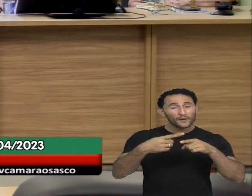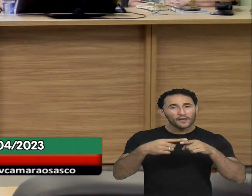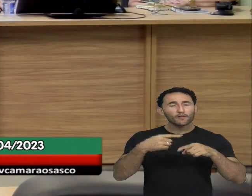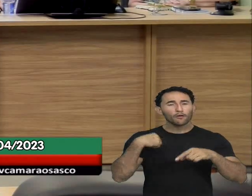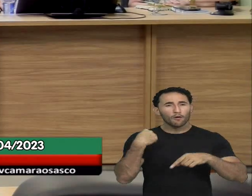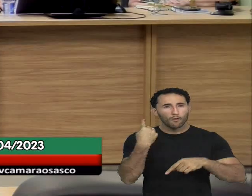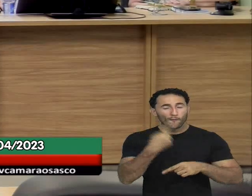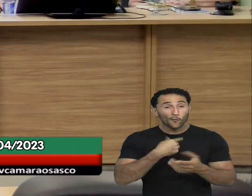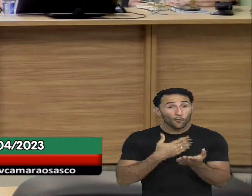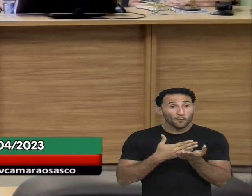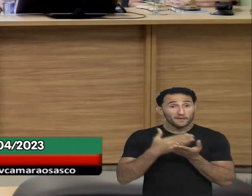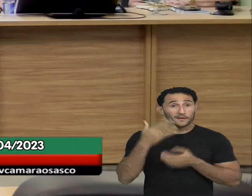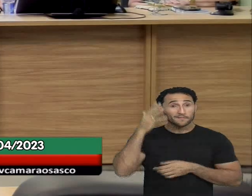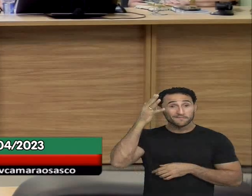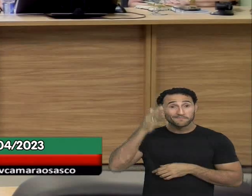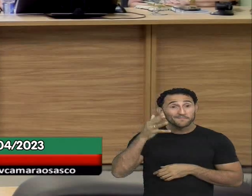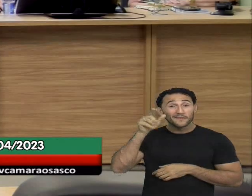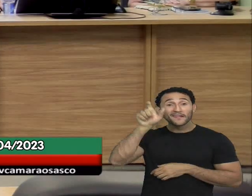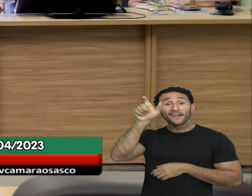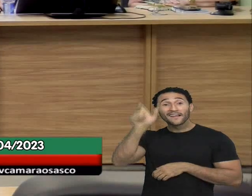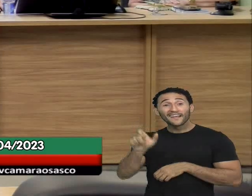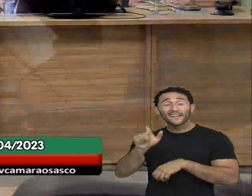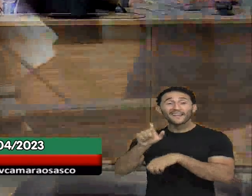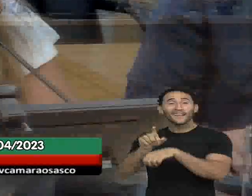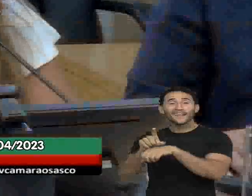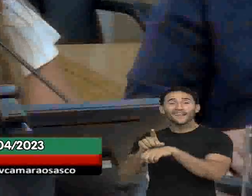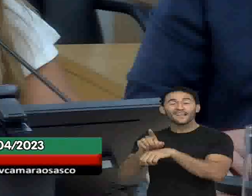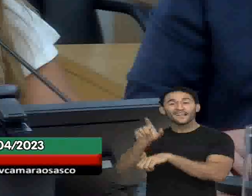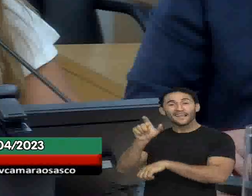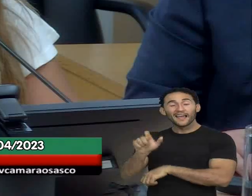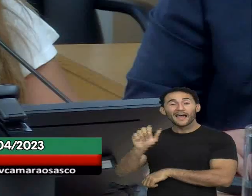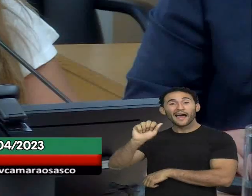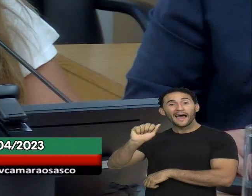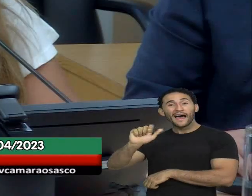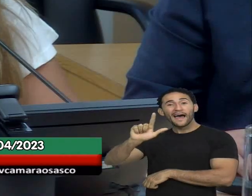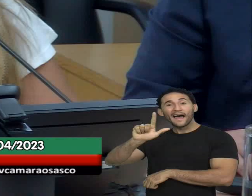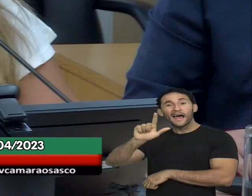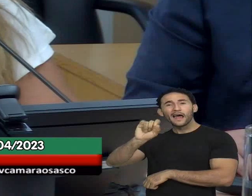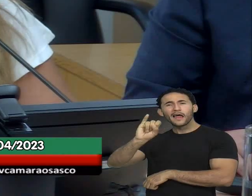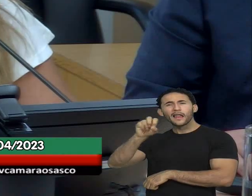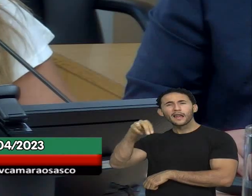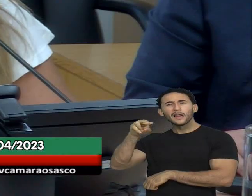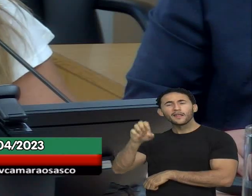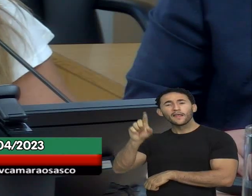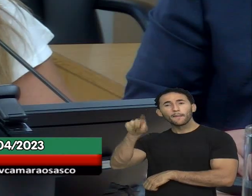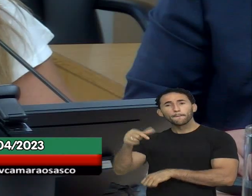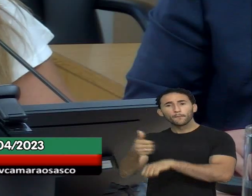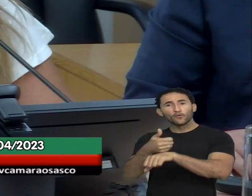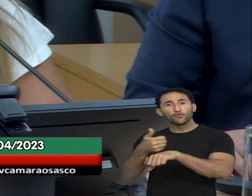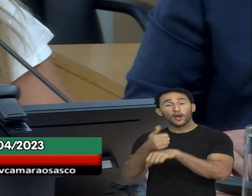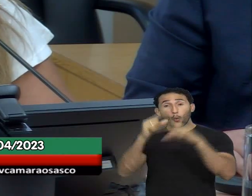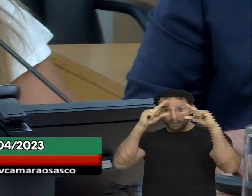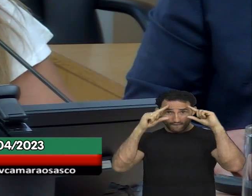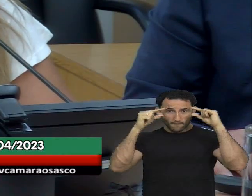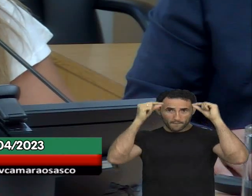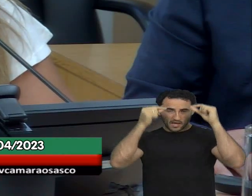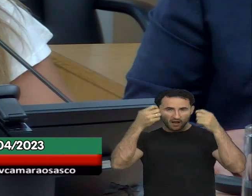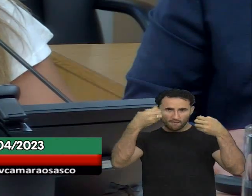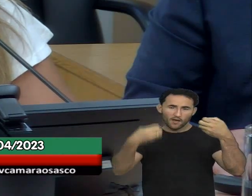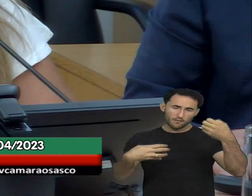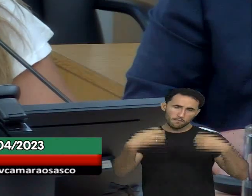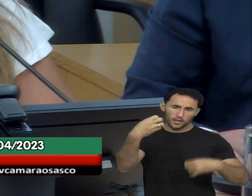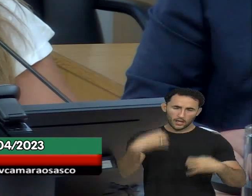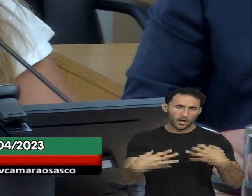vamos começar, inclusive, com a Aline, que vai falar conosco. A Aline é enfermeira, vai falar conosco